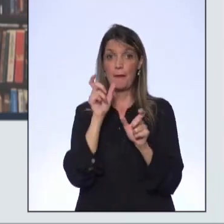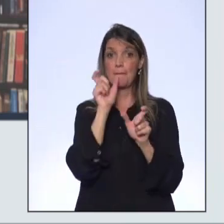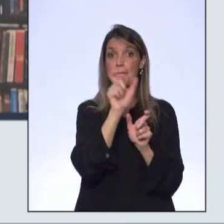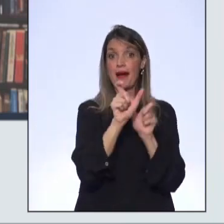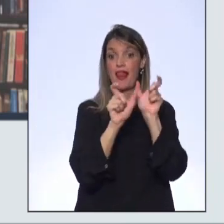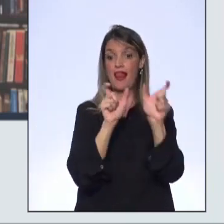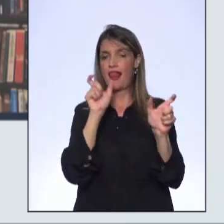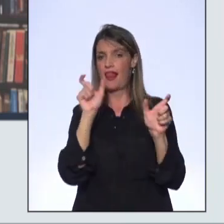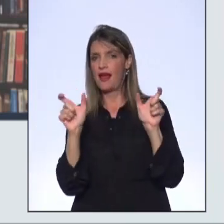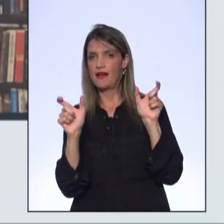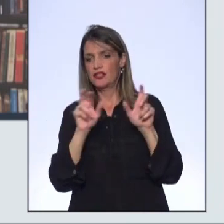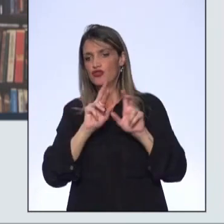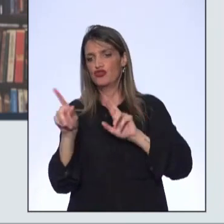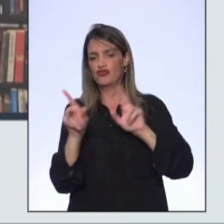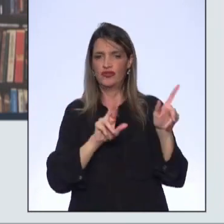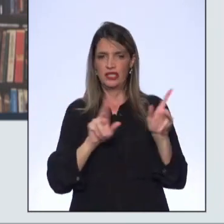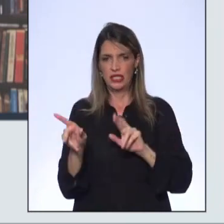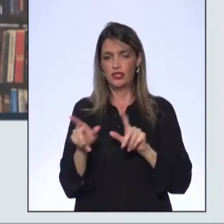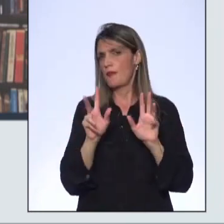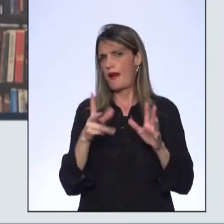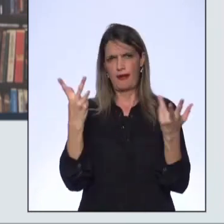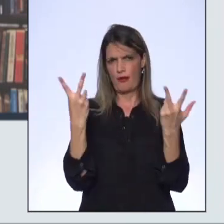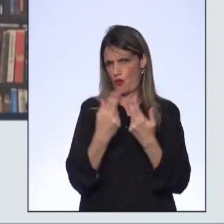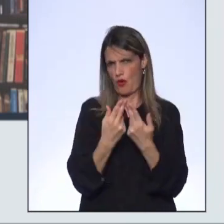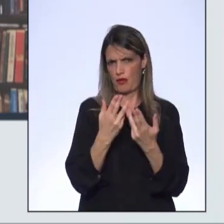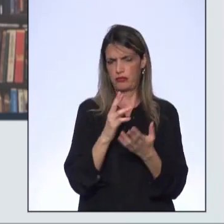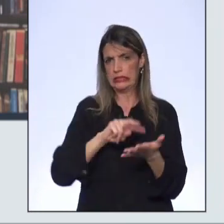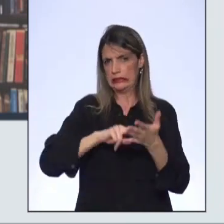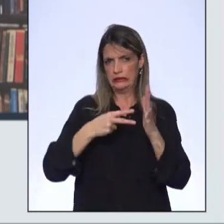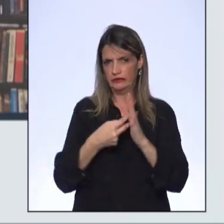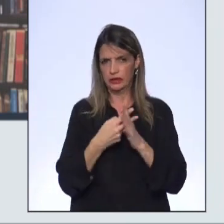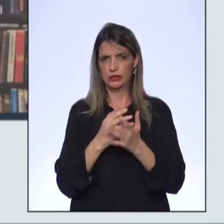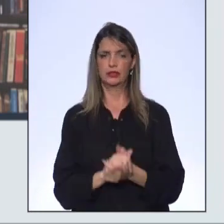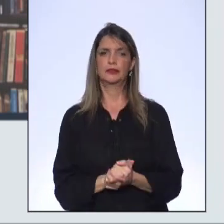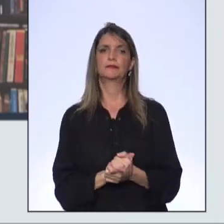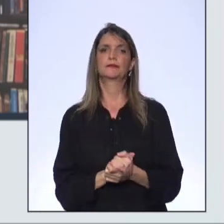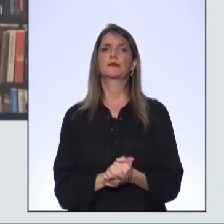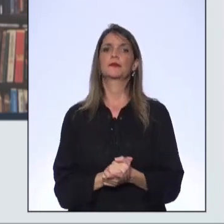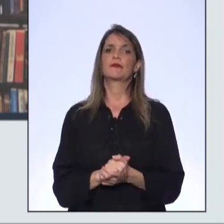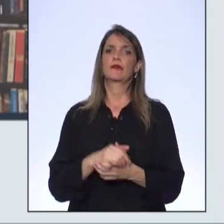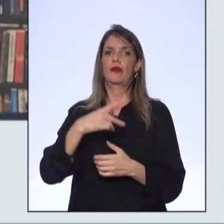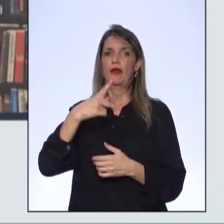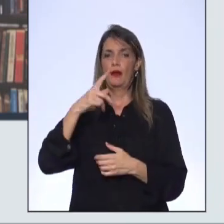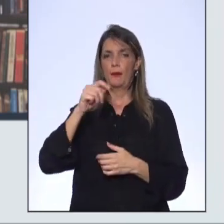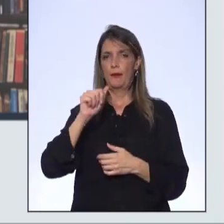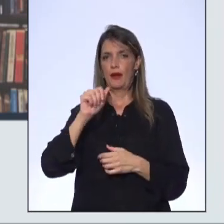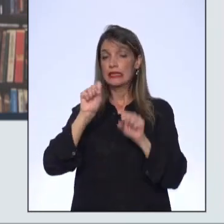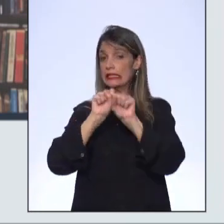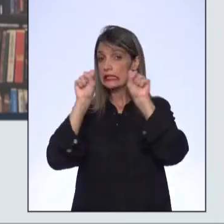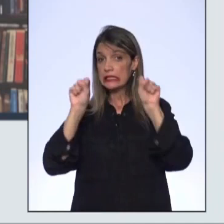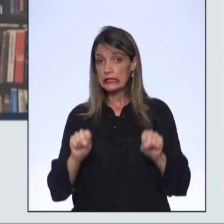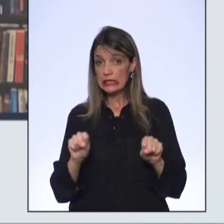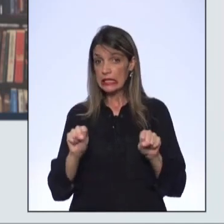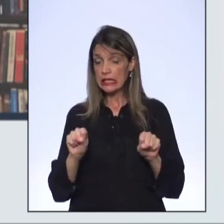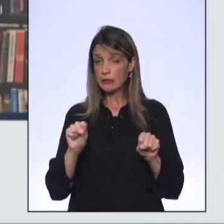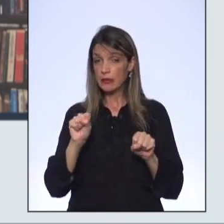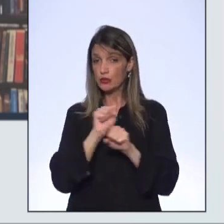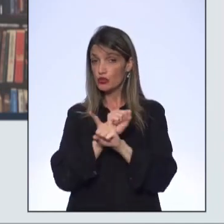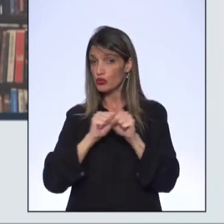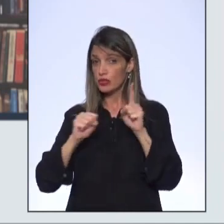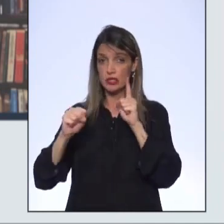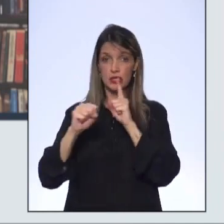apenas derivações. O patriarcalismo é um sistema social no qual os